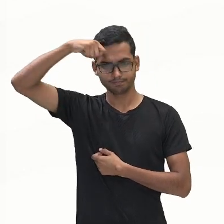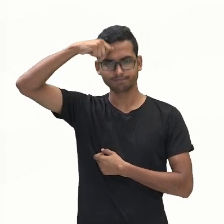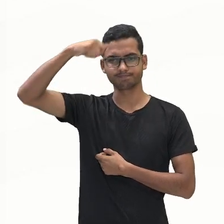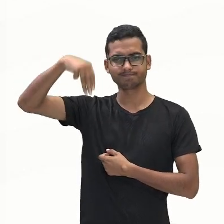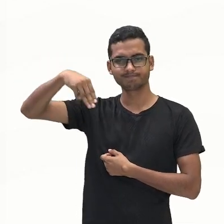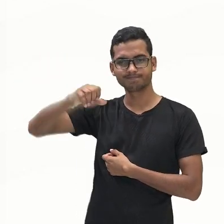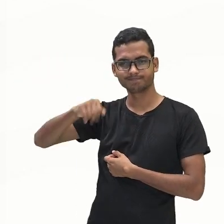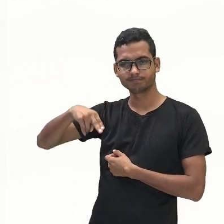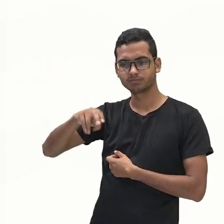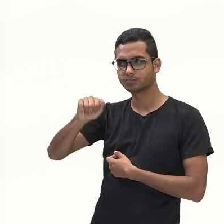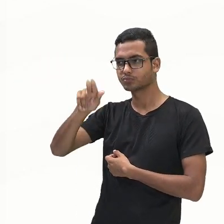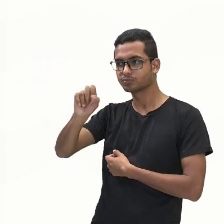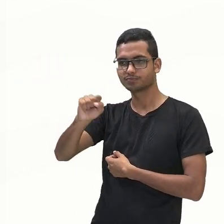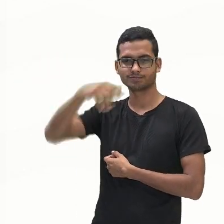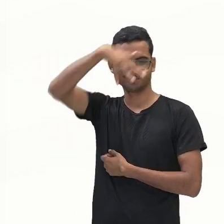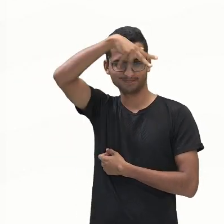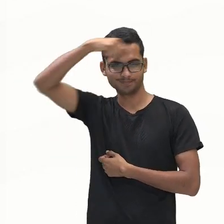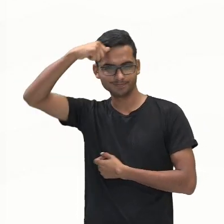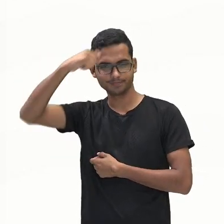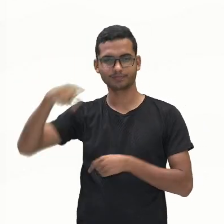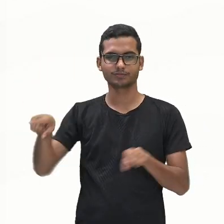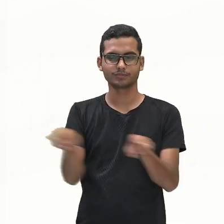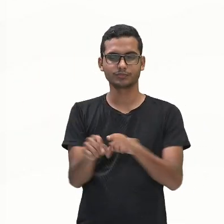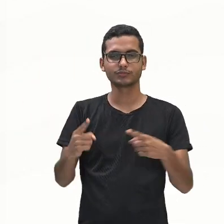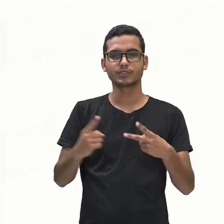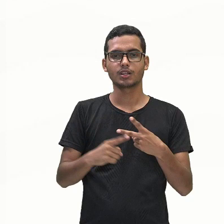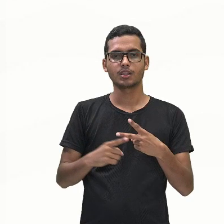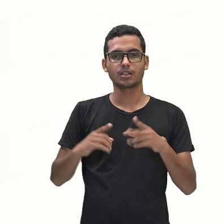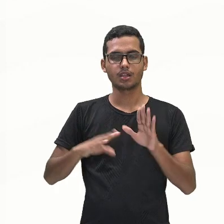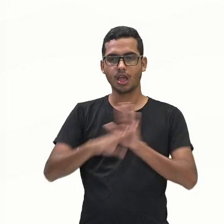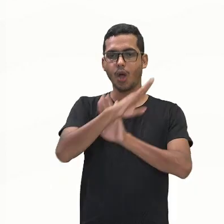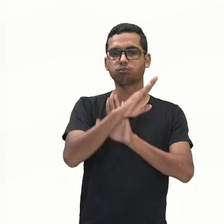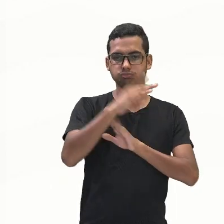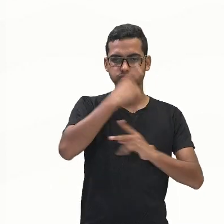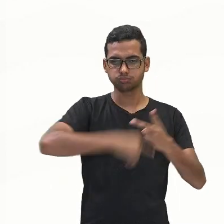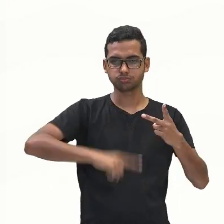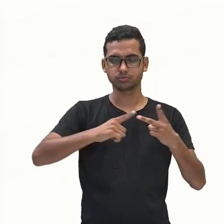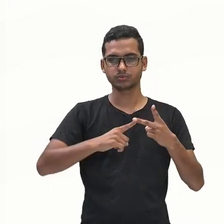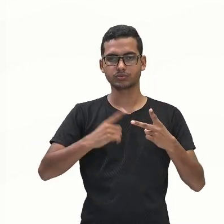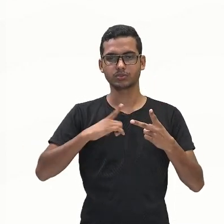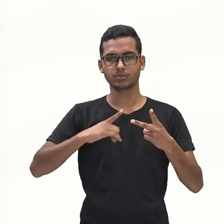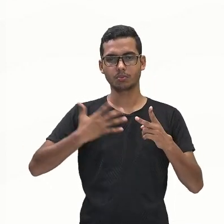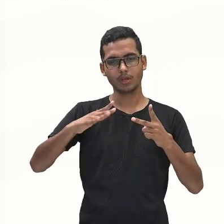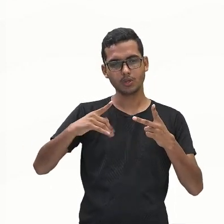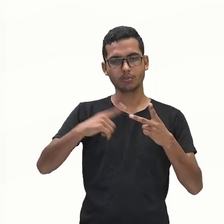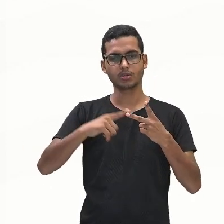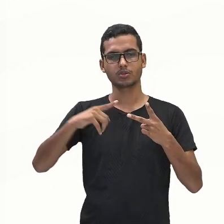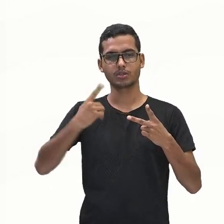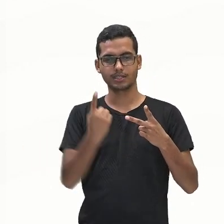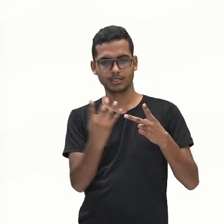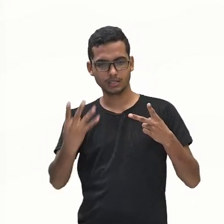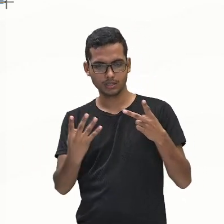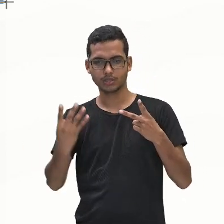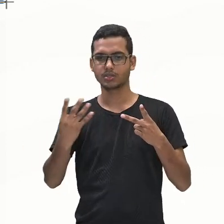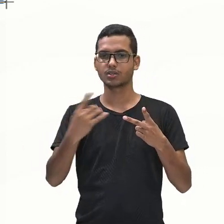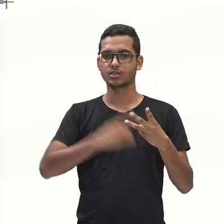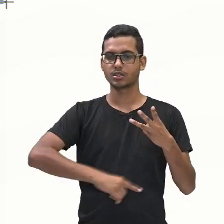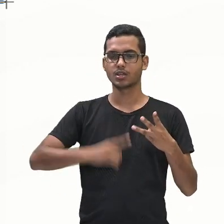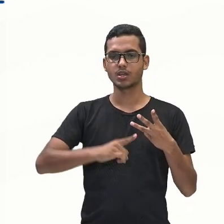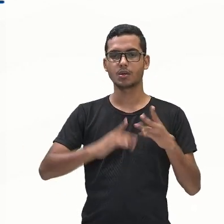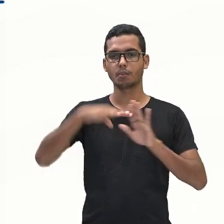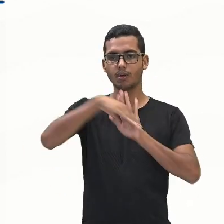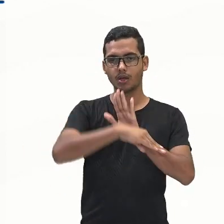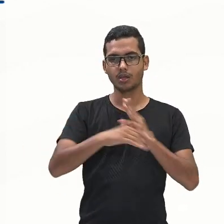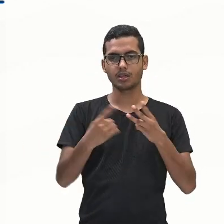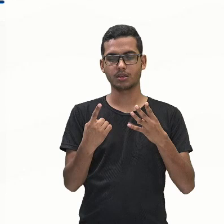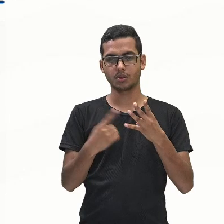IDH alto, e aí nós temos 14 municípios aqui com IDH médio, 40 municípios com IDH baixo e 7